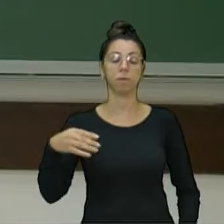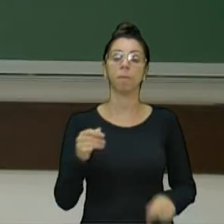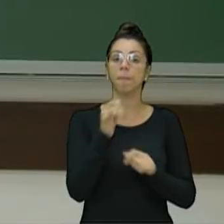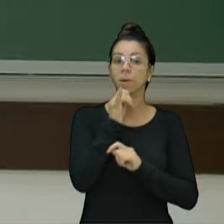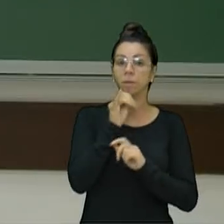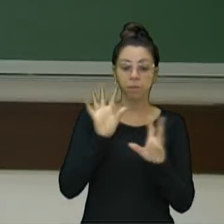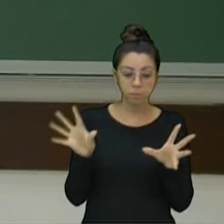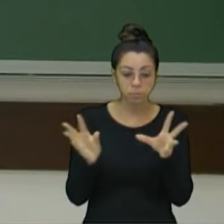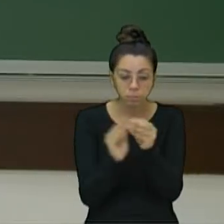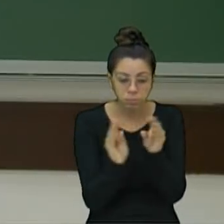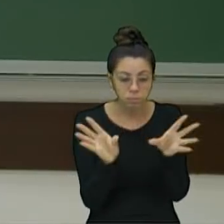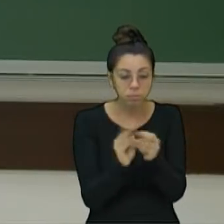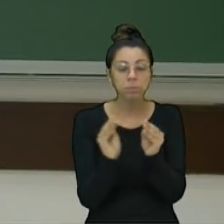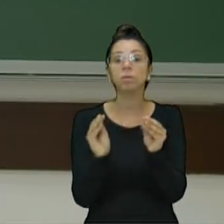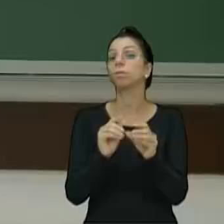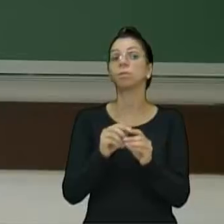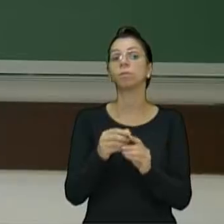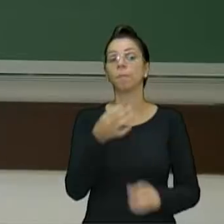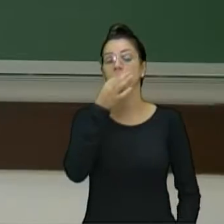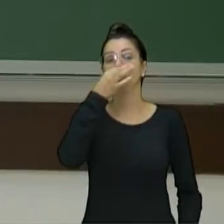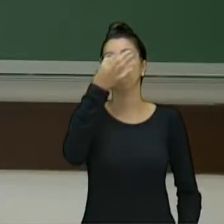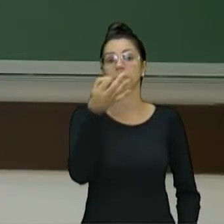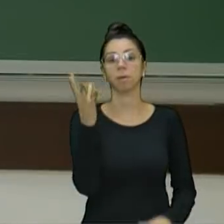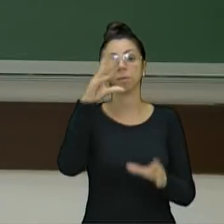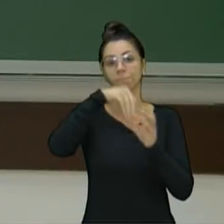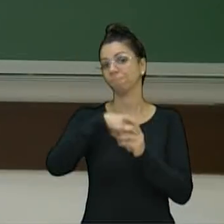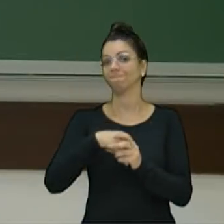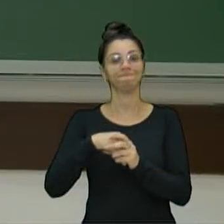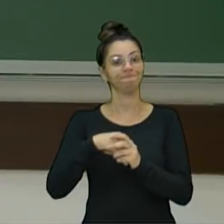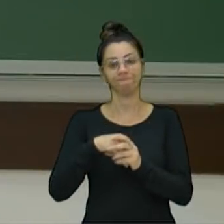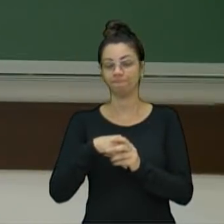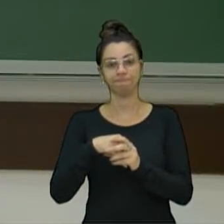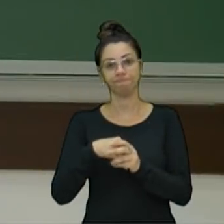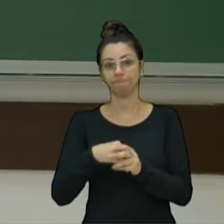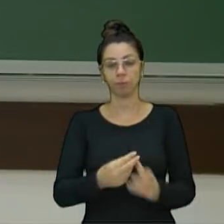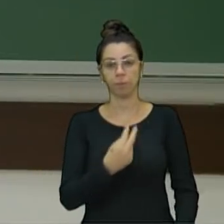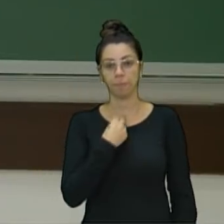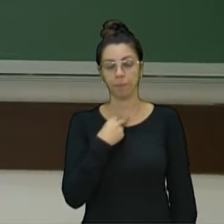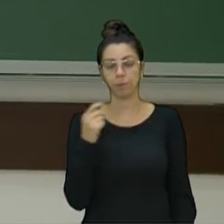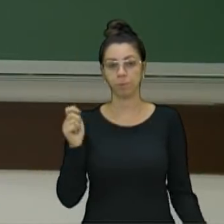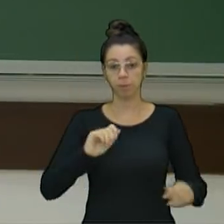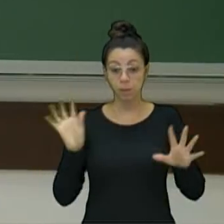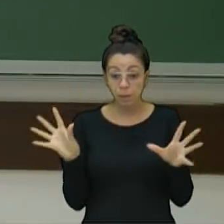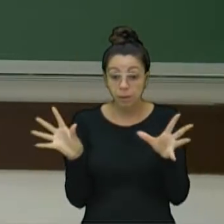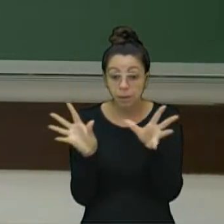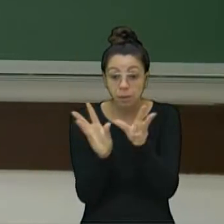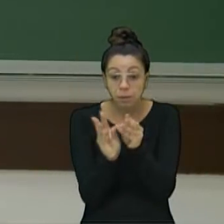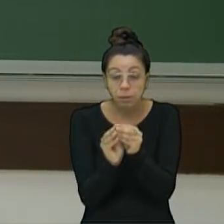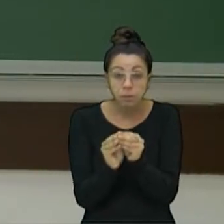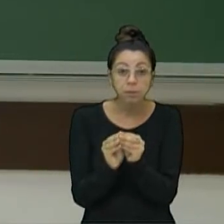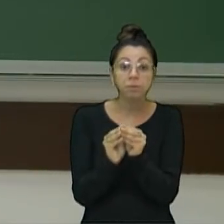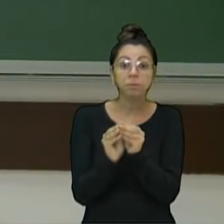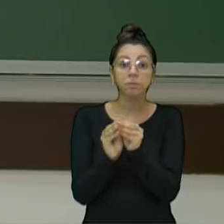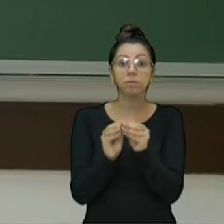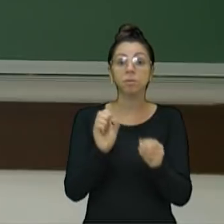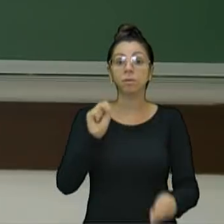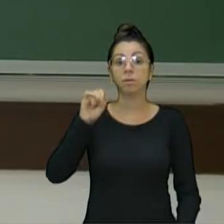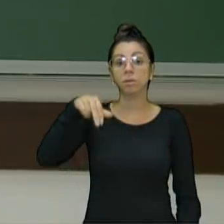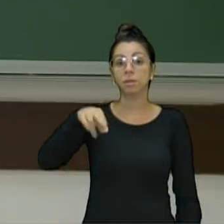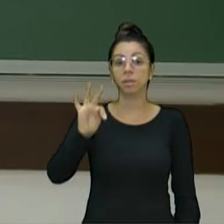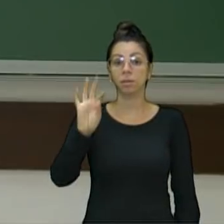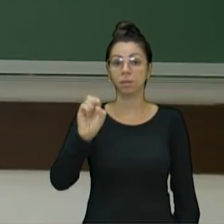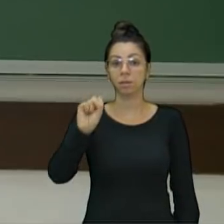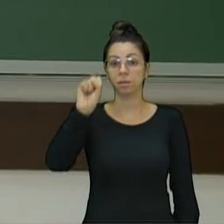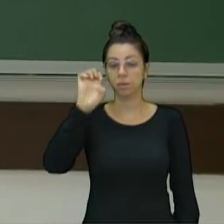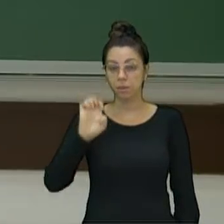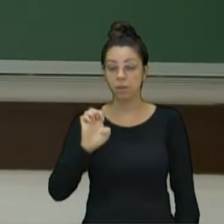um resumo, você não pode colocar a sua opinião, por exemplo, sobre o assunto. Você vai resumir, colocar a síntese do assunto,